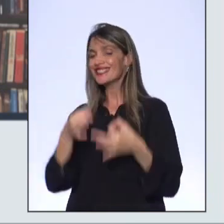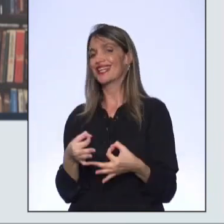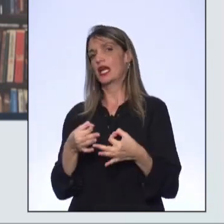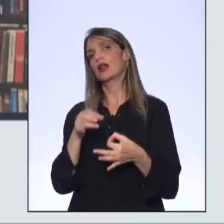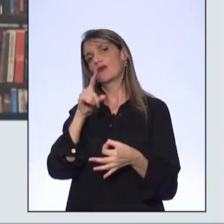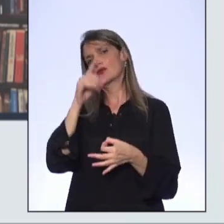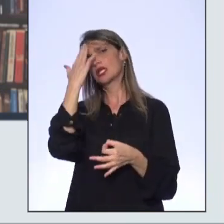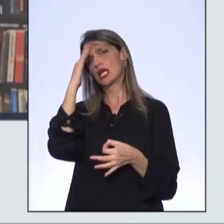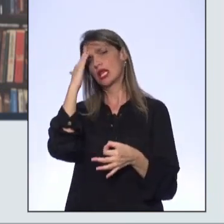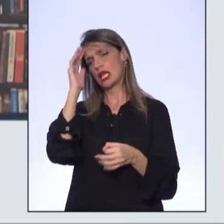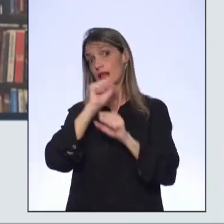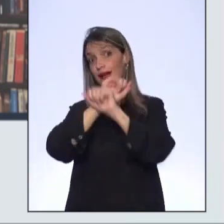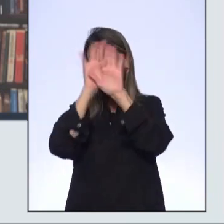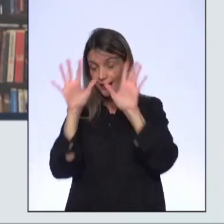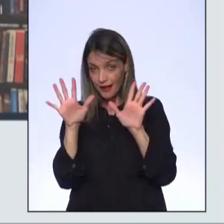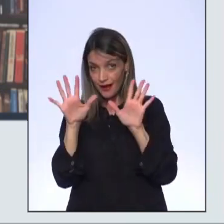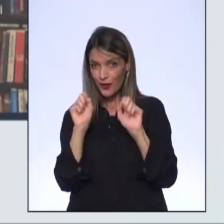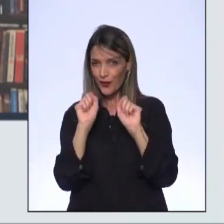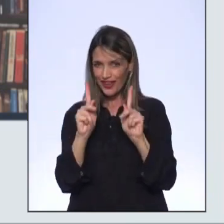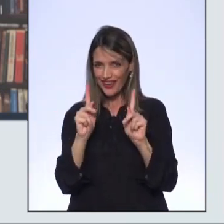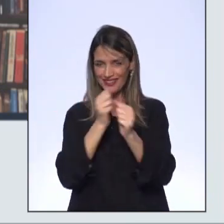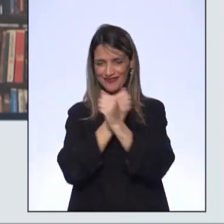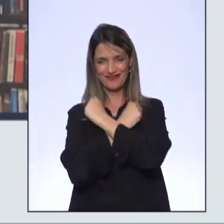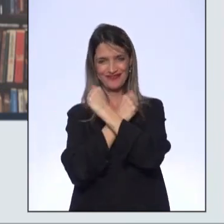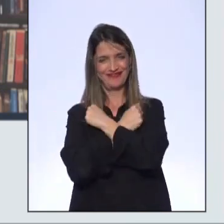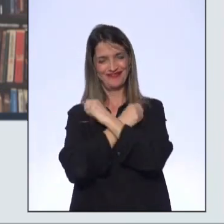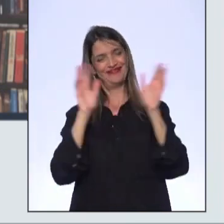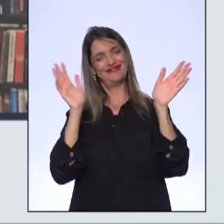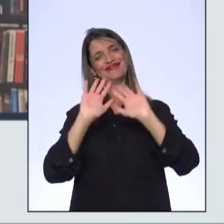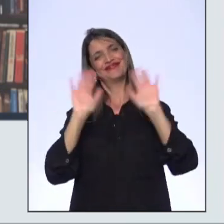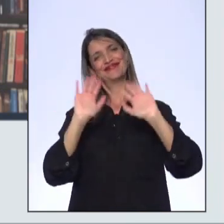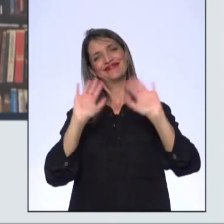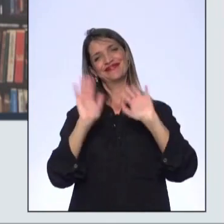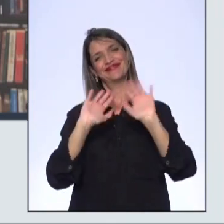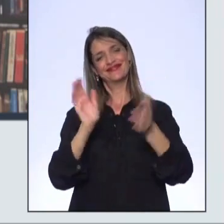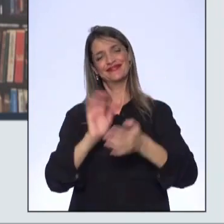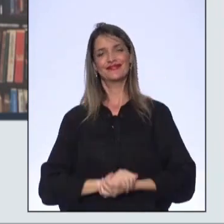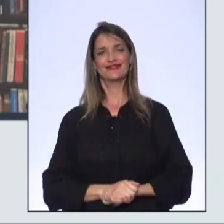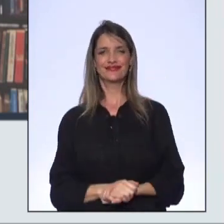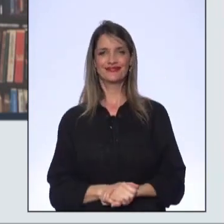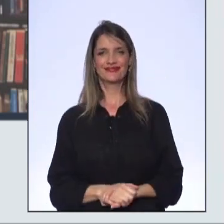correta, que você compreenda, beleza? Um forte abraço e até o nosso próximo vídeo.